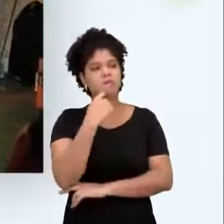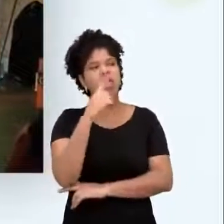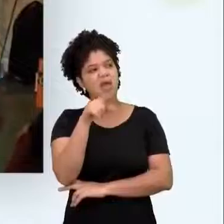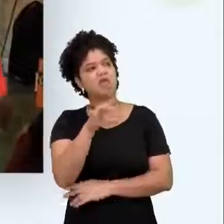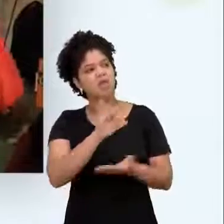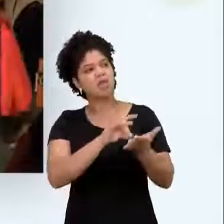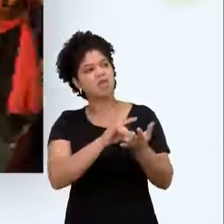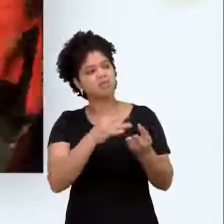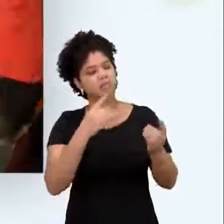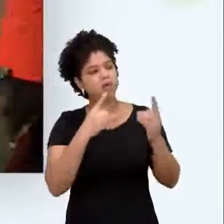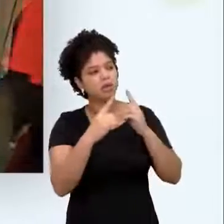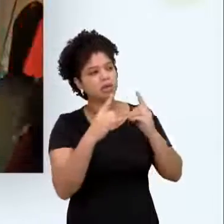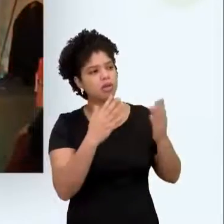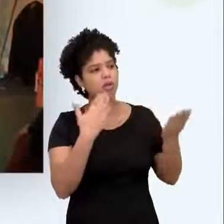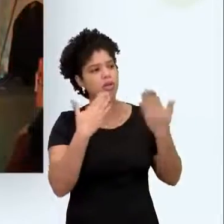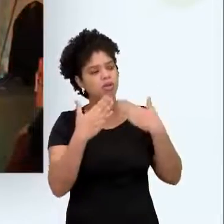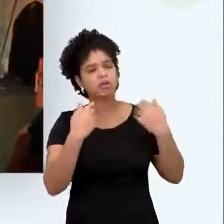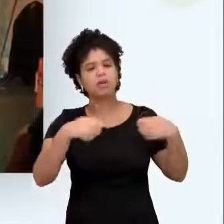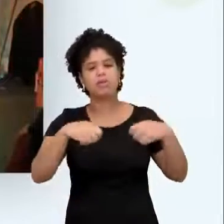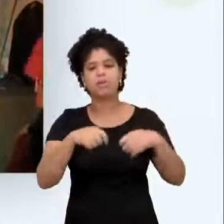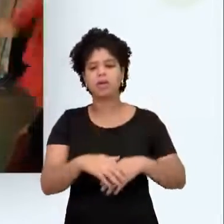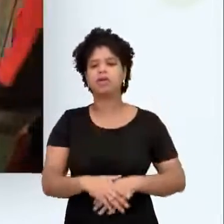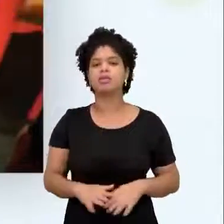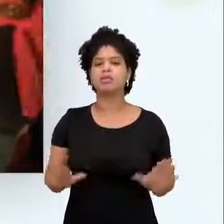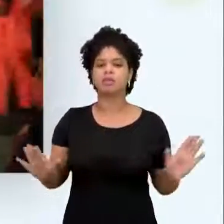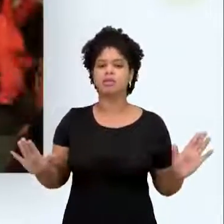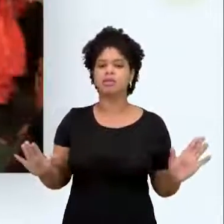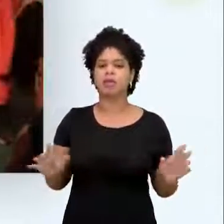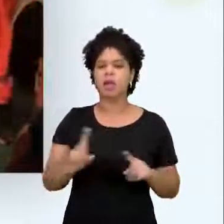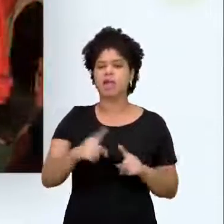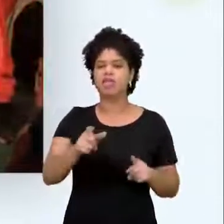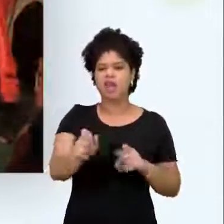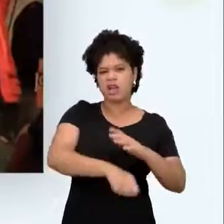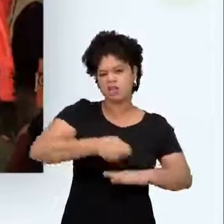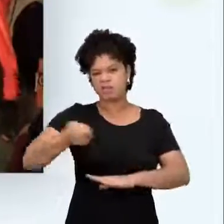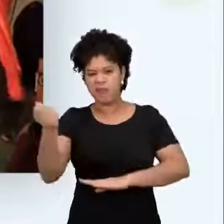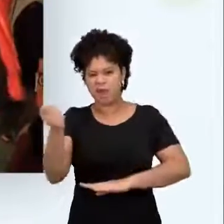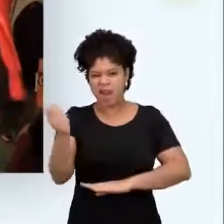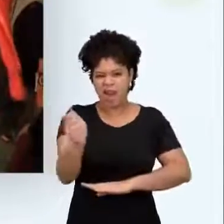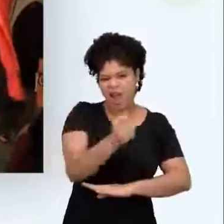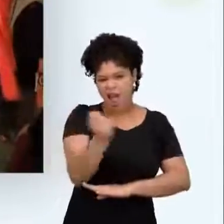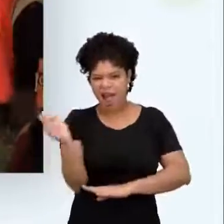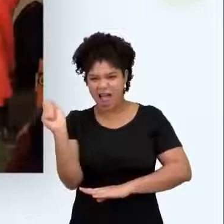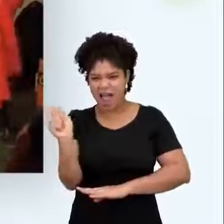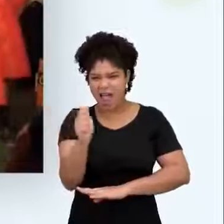Diálogo! Diálogo! Eu quero que eles dialoguem com a minha espada!